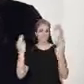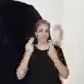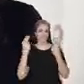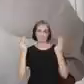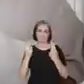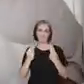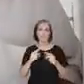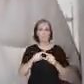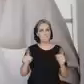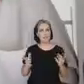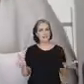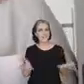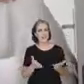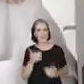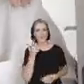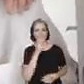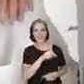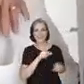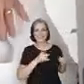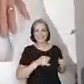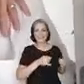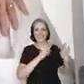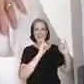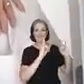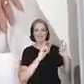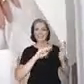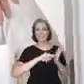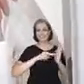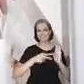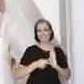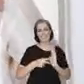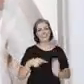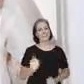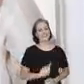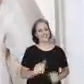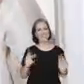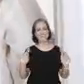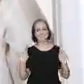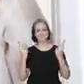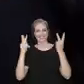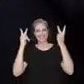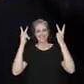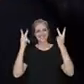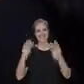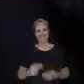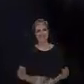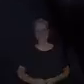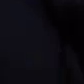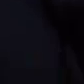as ruas. Aí agora nos concedeu ao apartamento que é a nossa vitória.